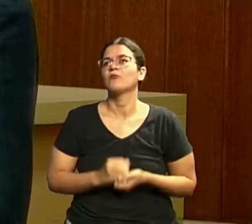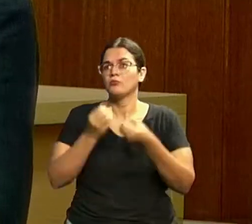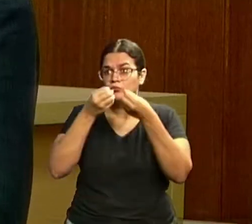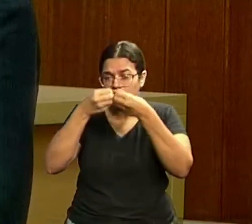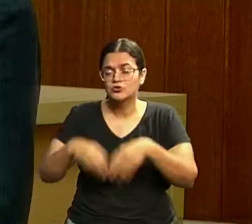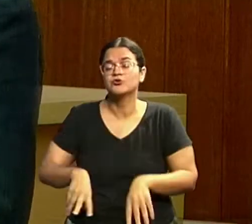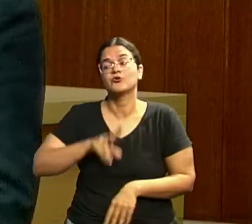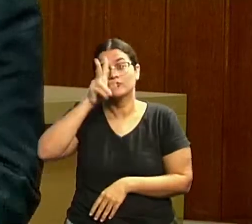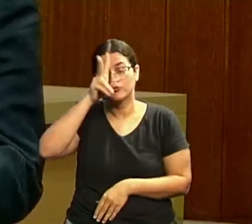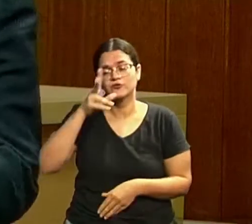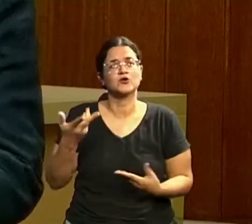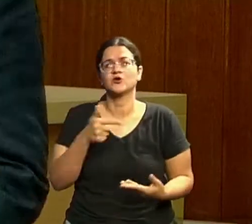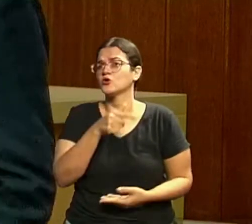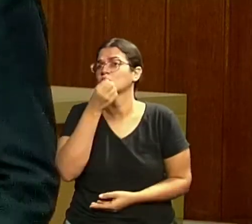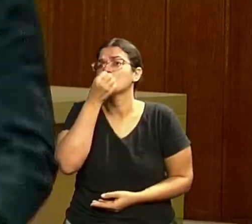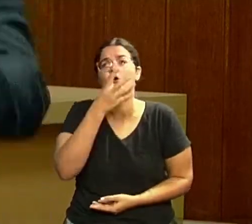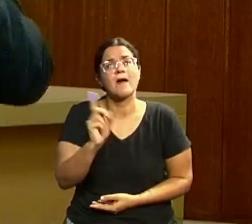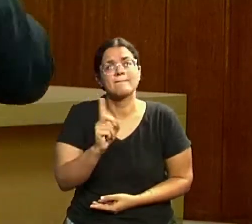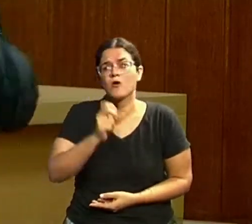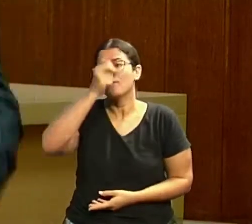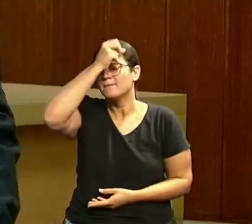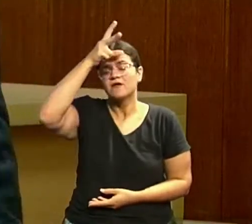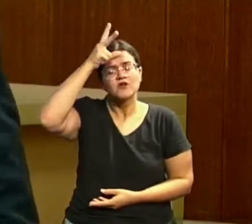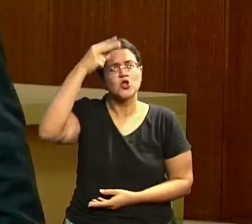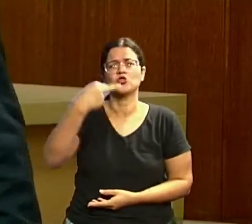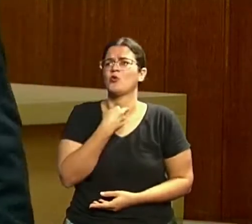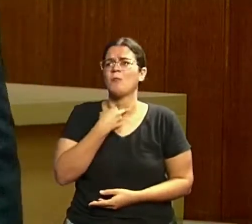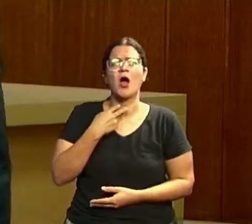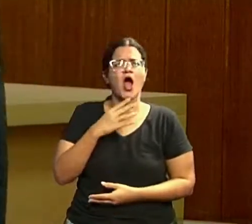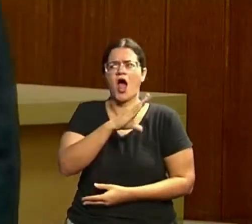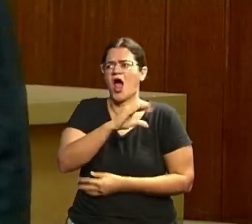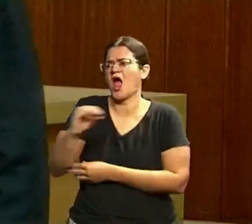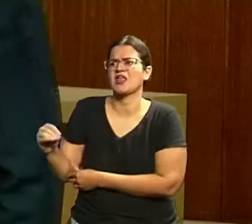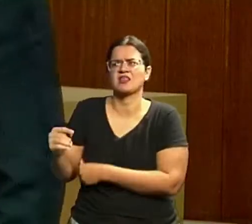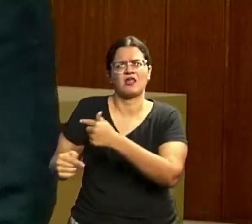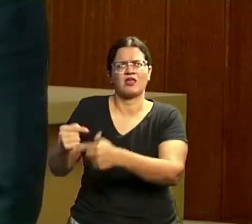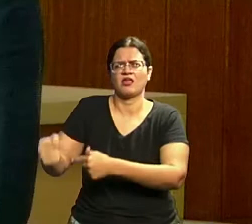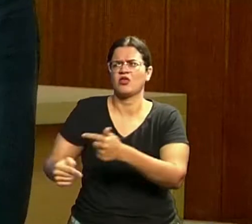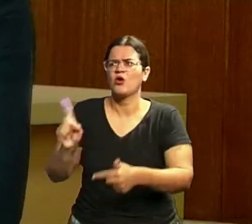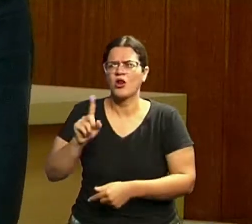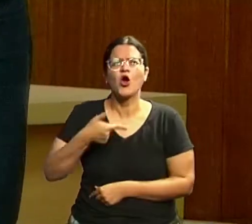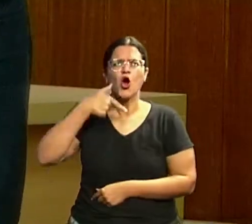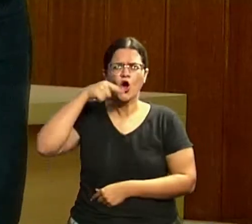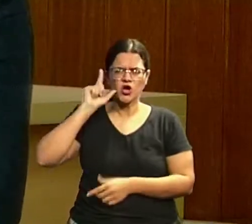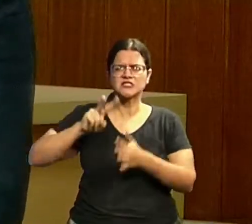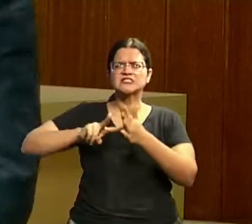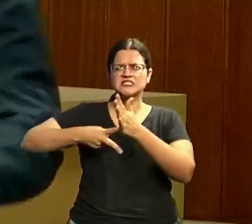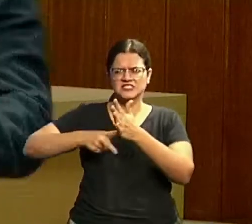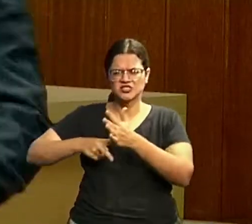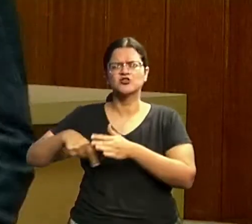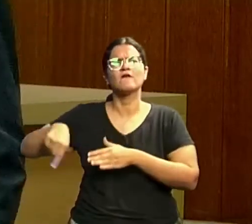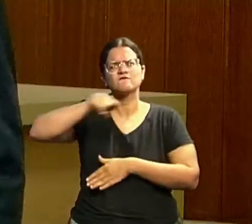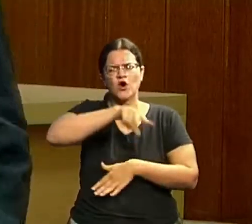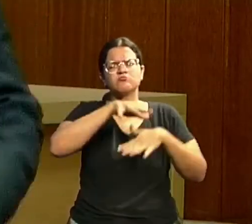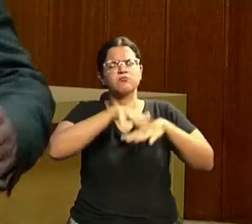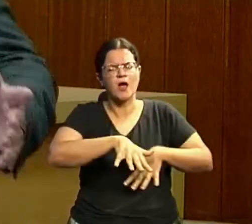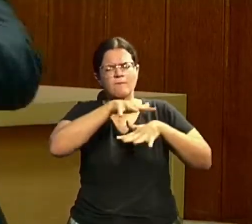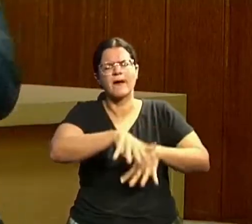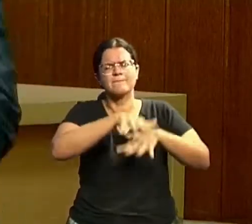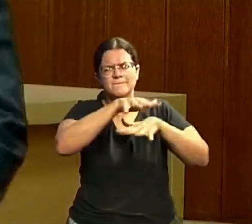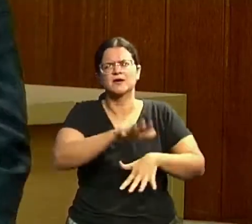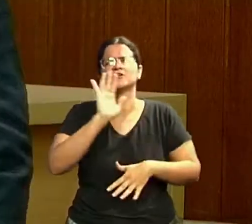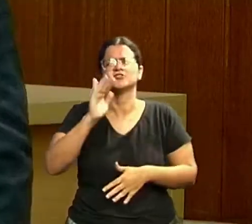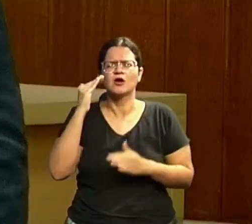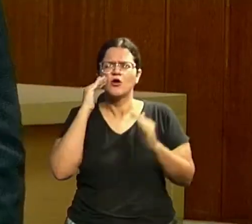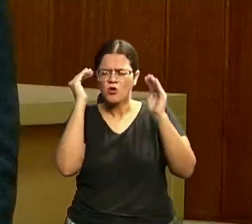alto. E isso não é bom, a prefeitura não pode fazer isso. Ontem, o Sim de Saúde fez protesto,